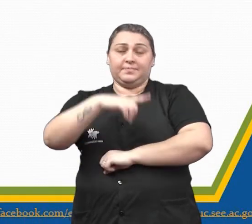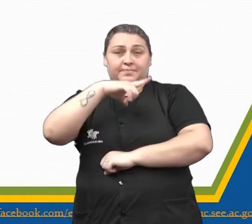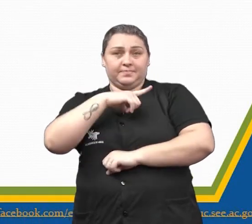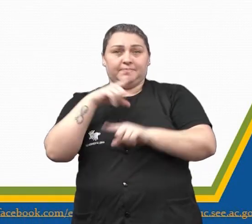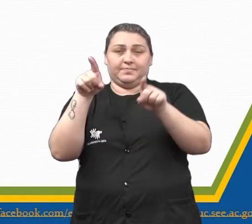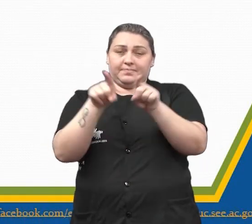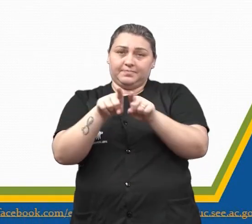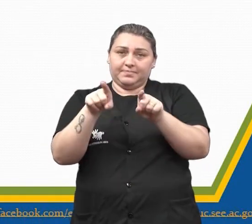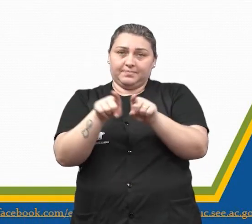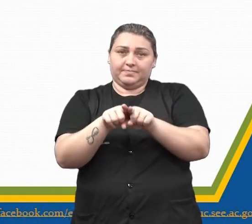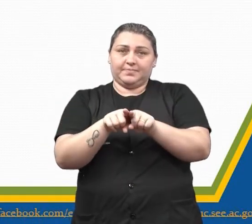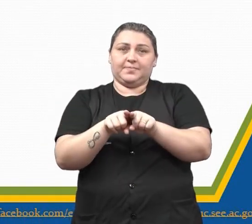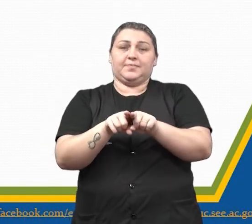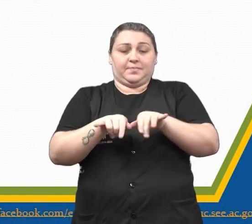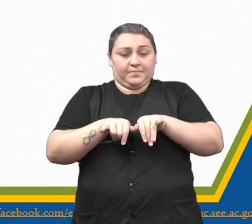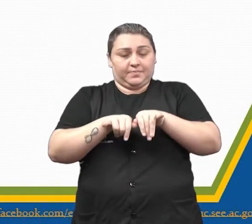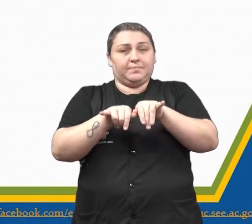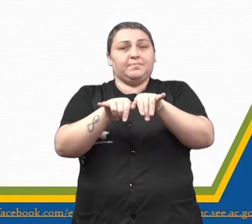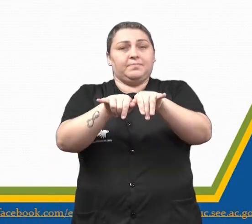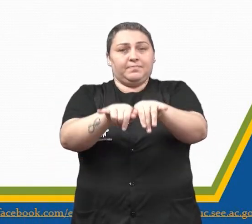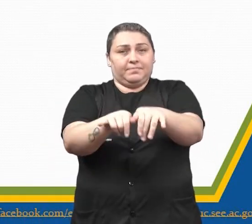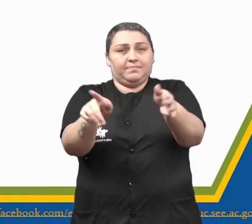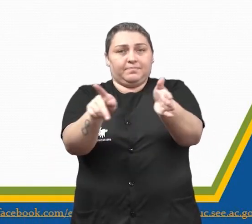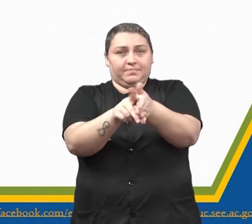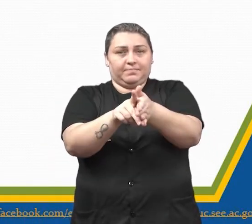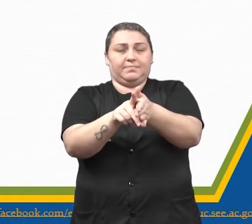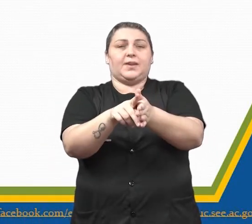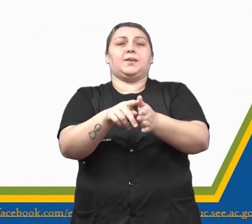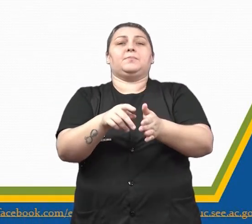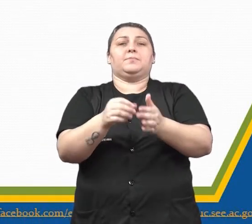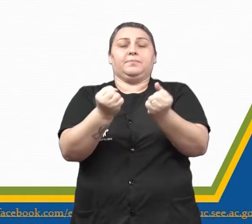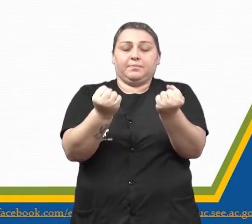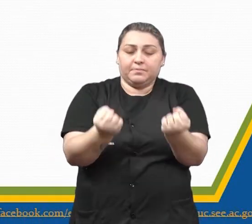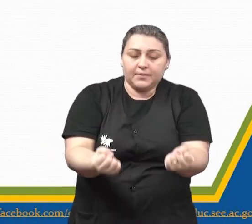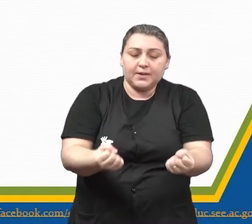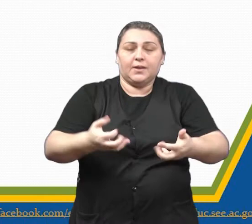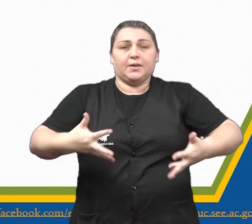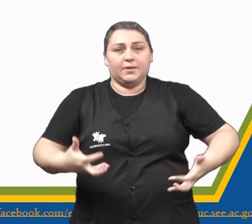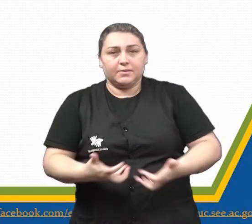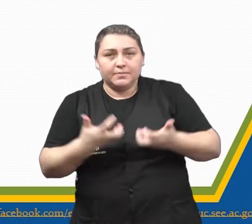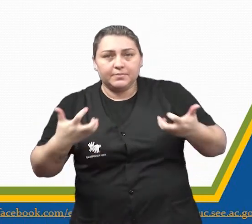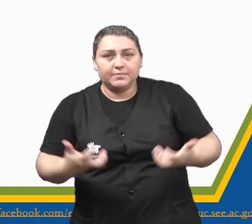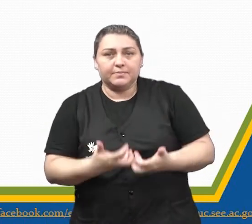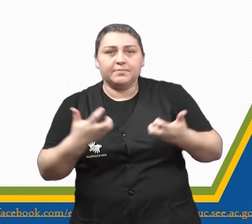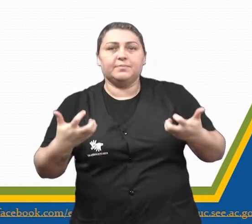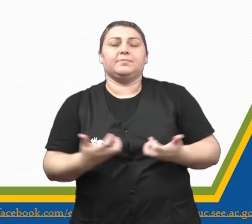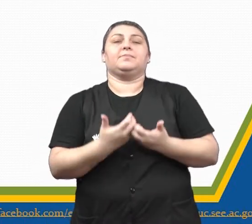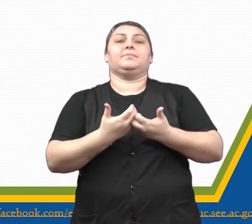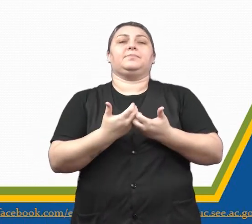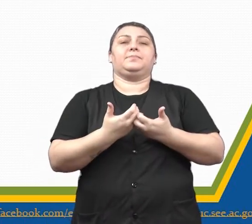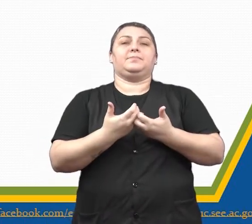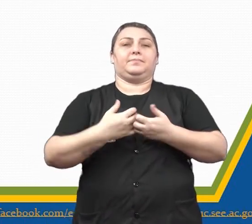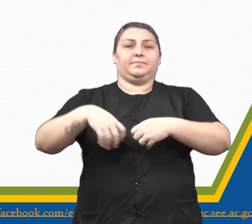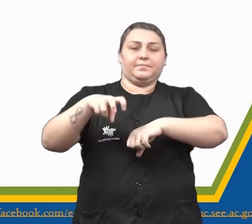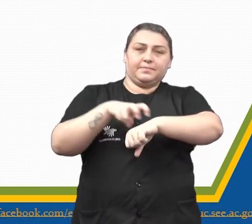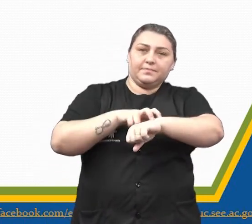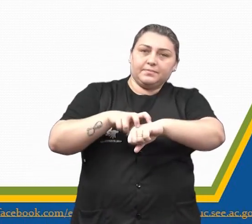Temos também as balanças dos supermercados para pesar os legumes, as